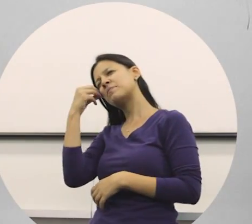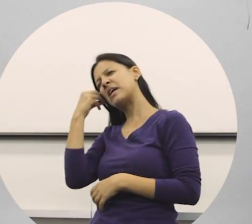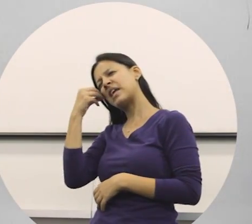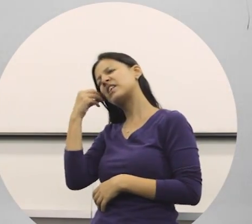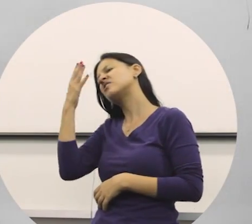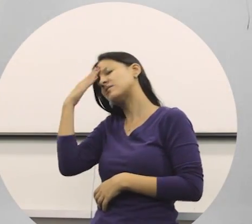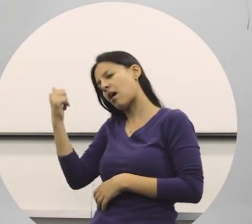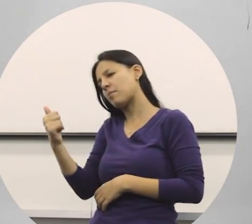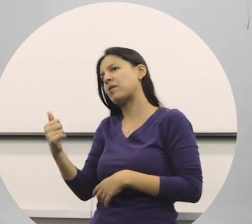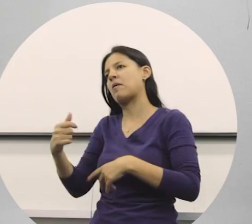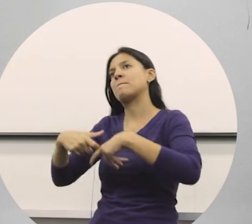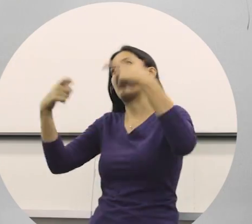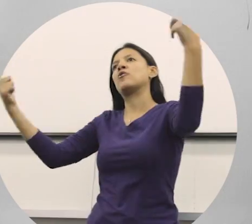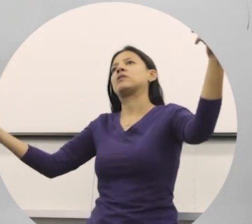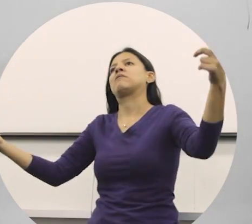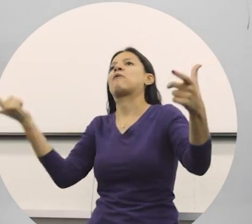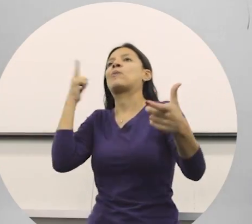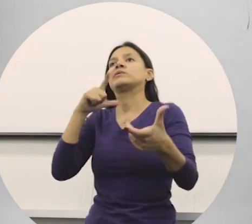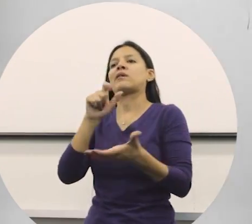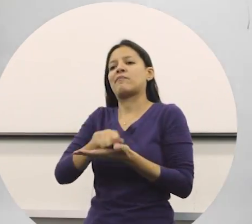isso não acontece. Olha só,